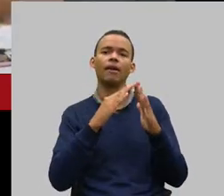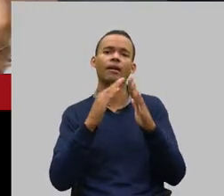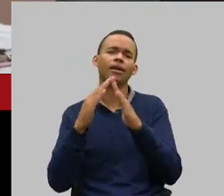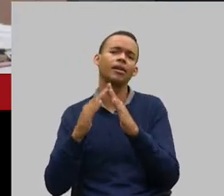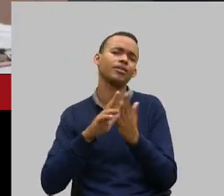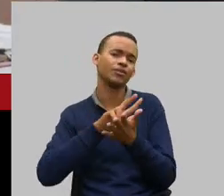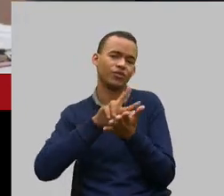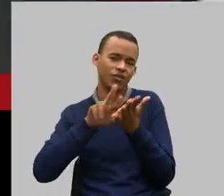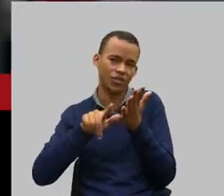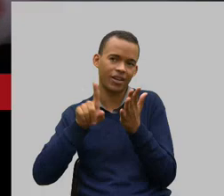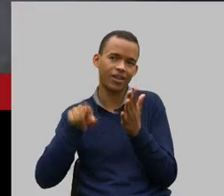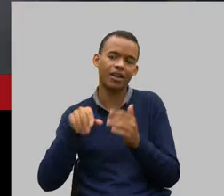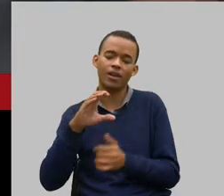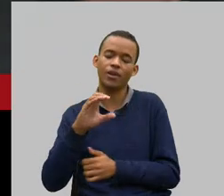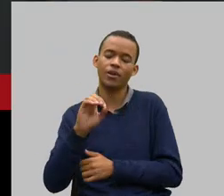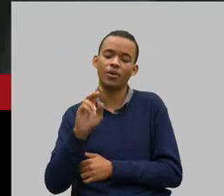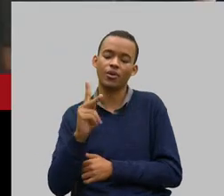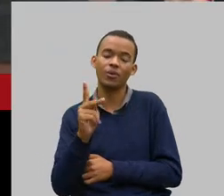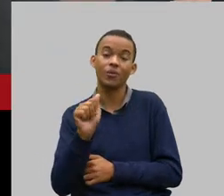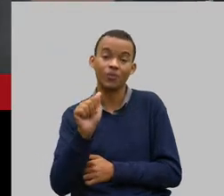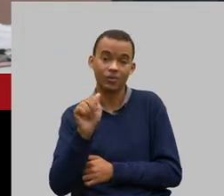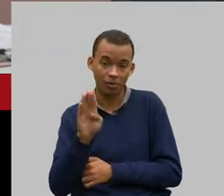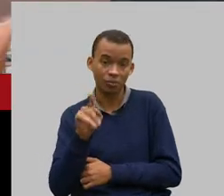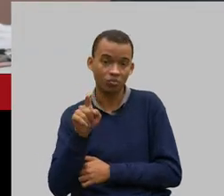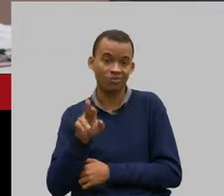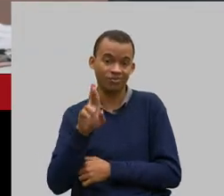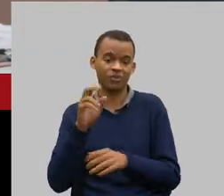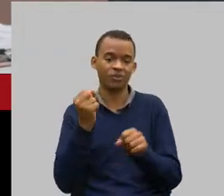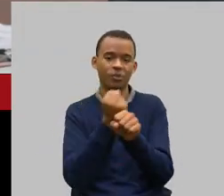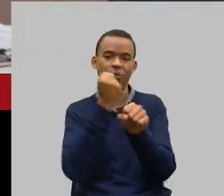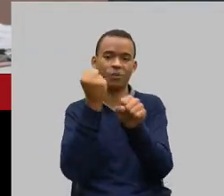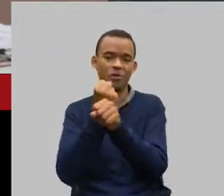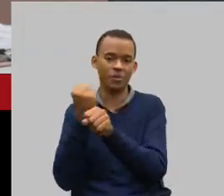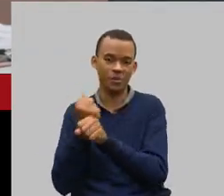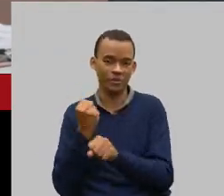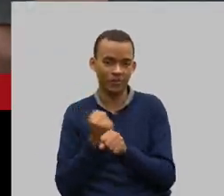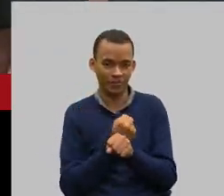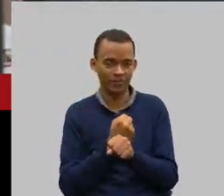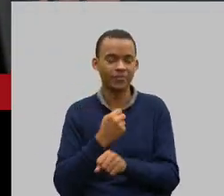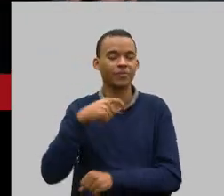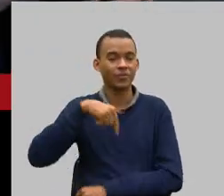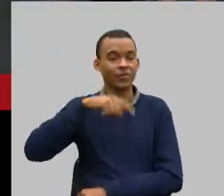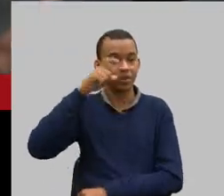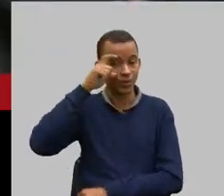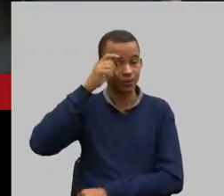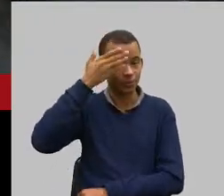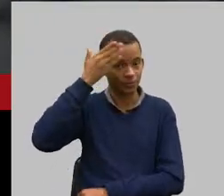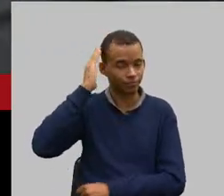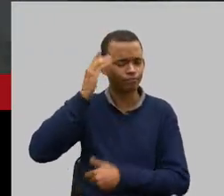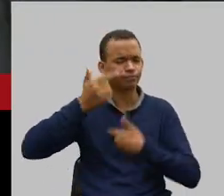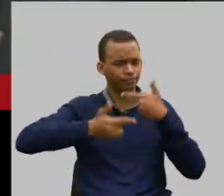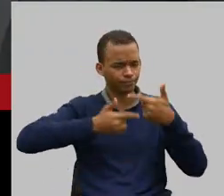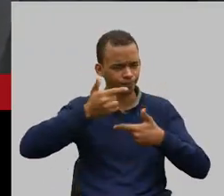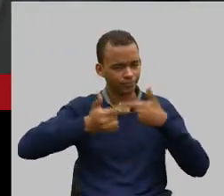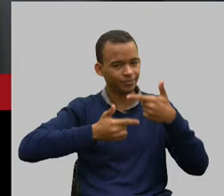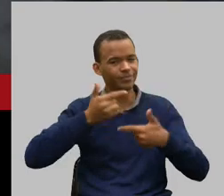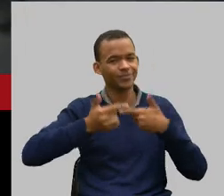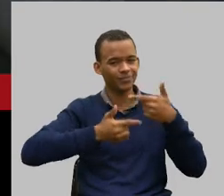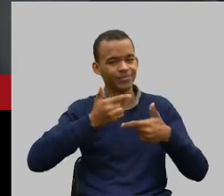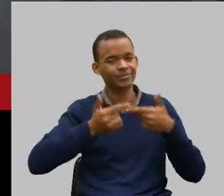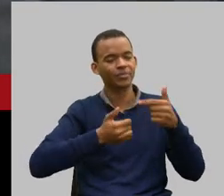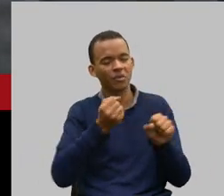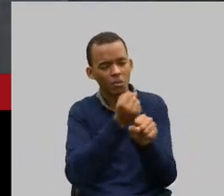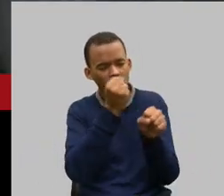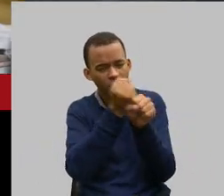longo desse último ano de Mandato do governador Romeu Zema muitas pessoas também receberam o seu título através das condições de facilidade de